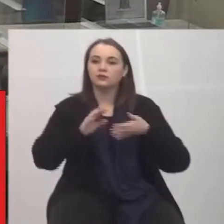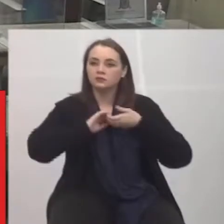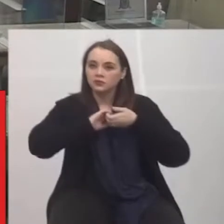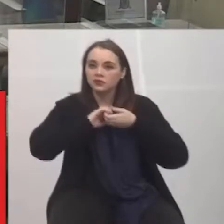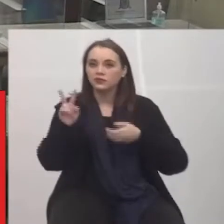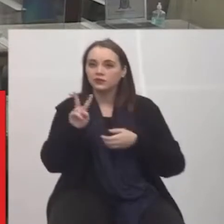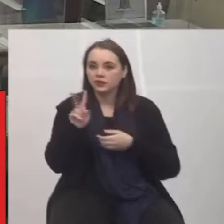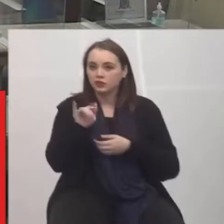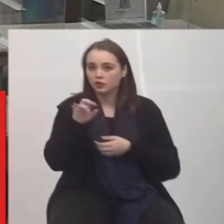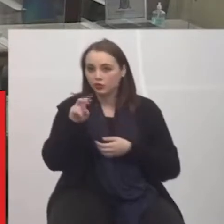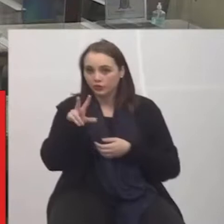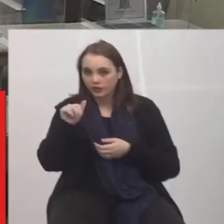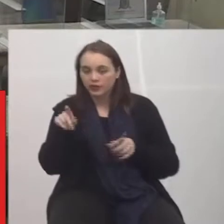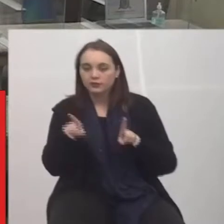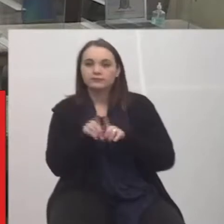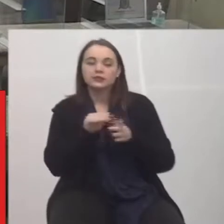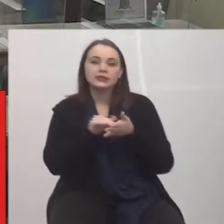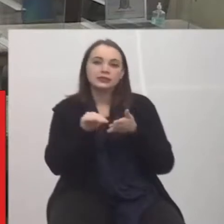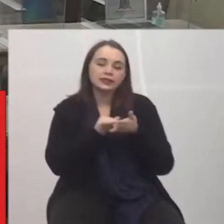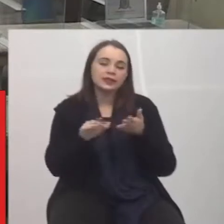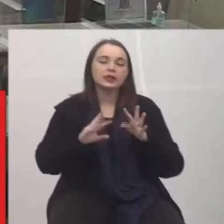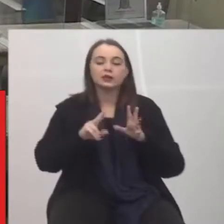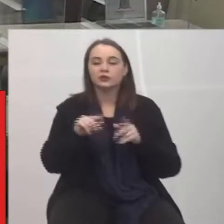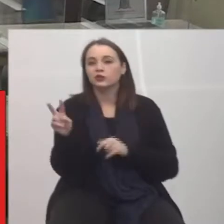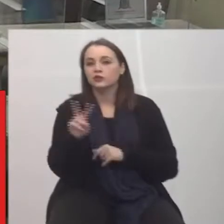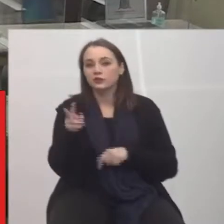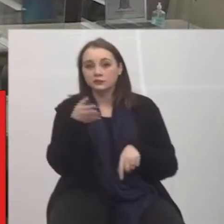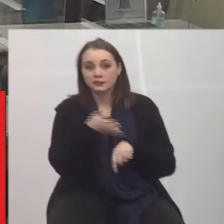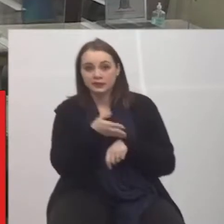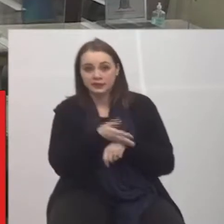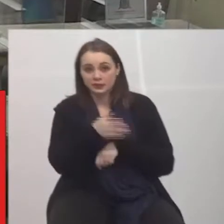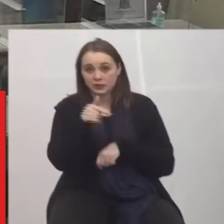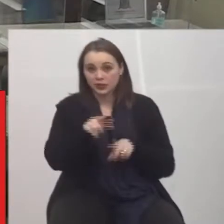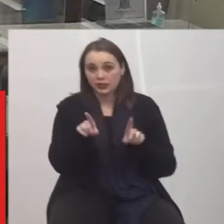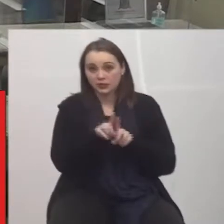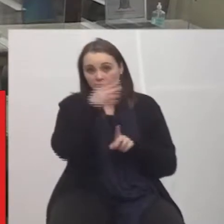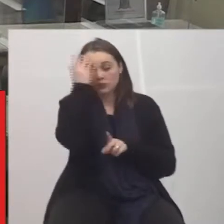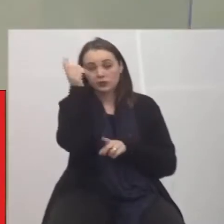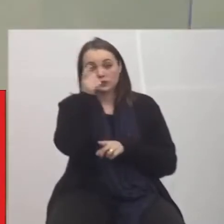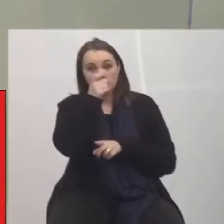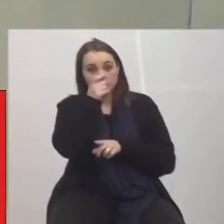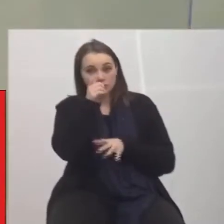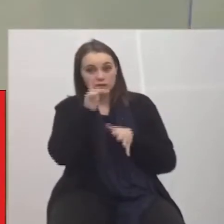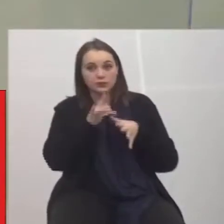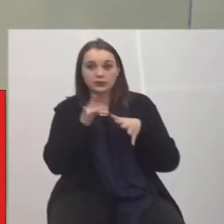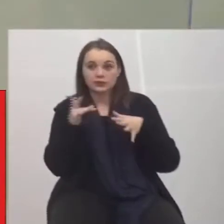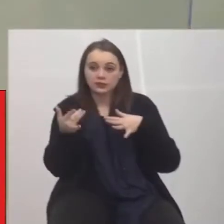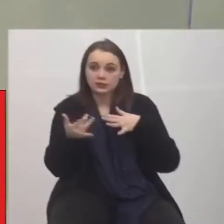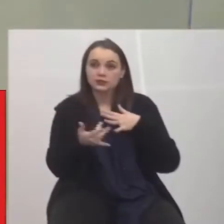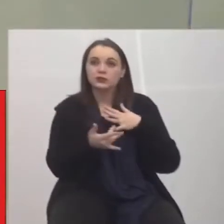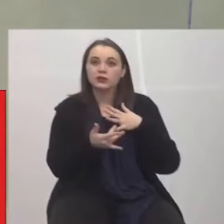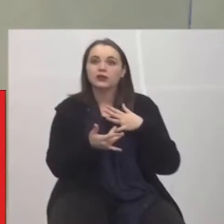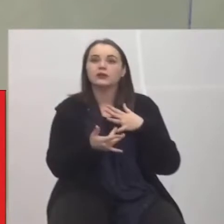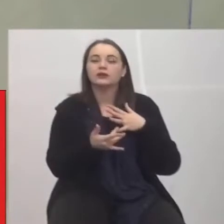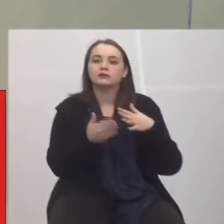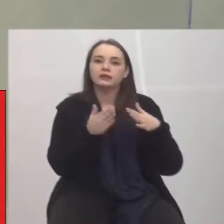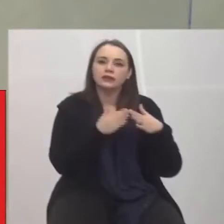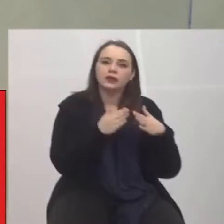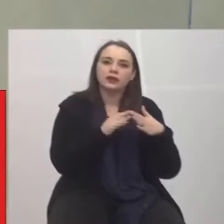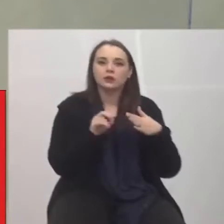o secretário, os vereadores presentes e quem está nos acompanhando, né, de casa, do